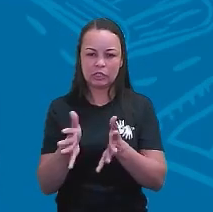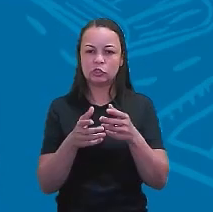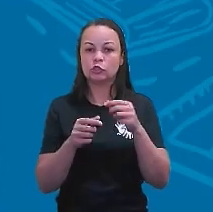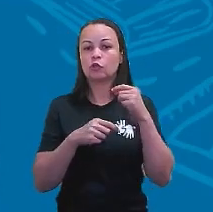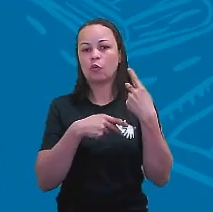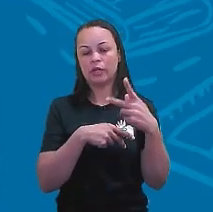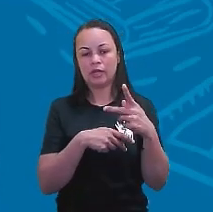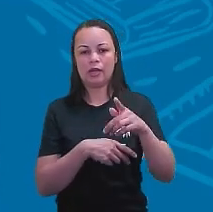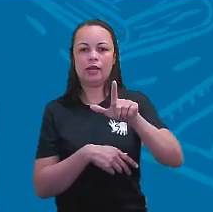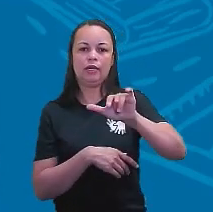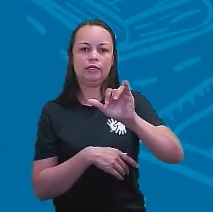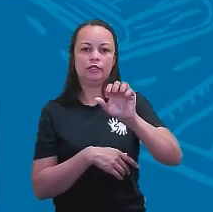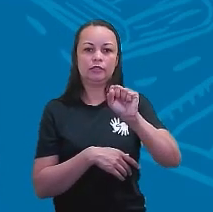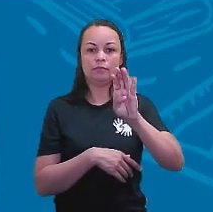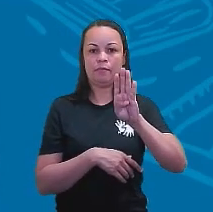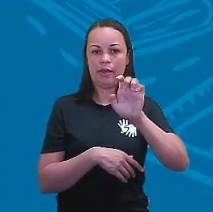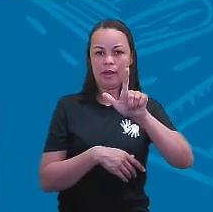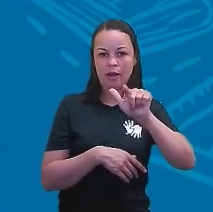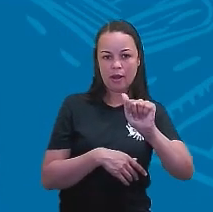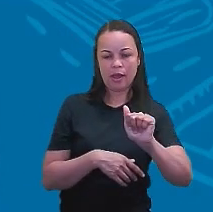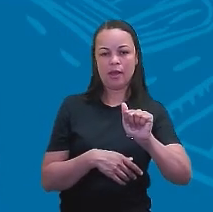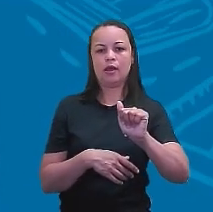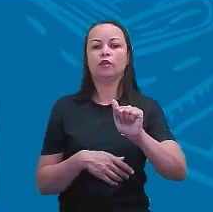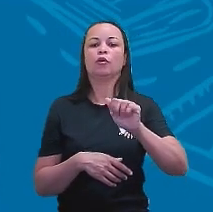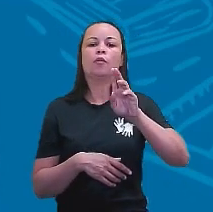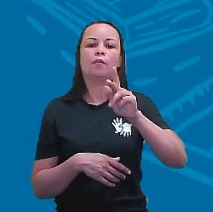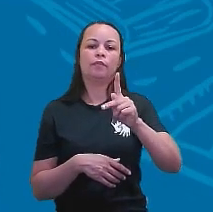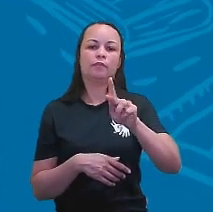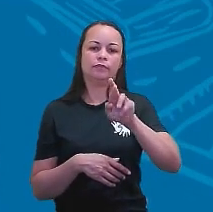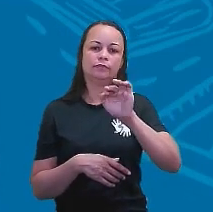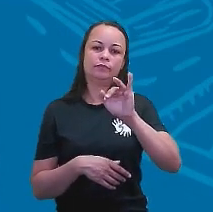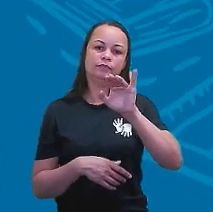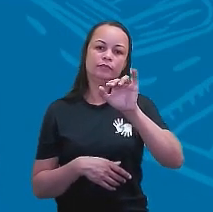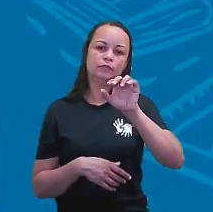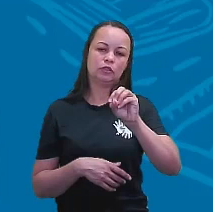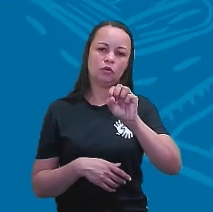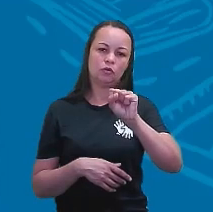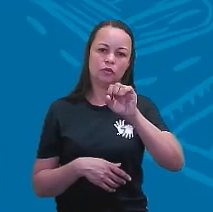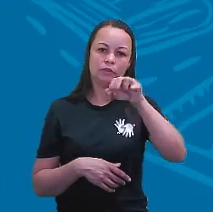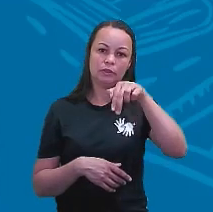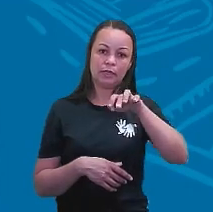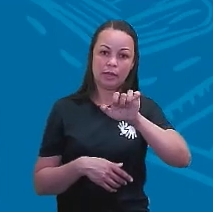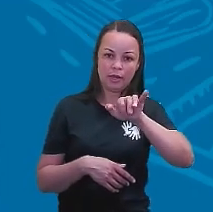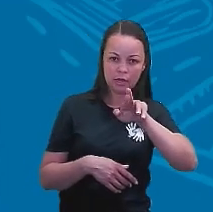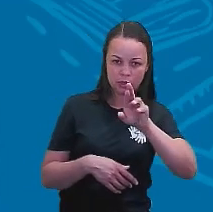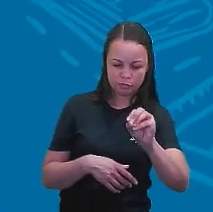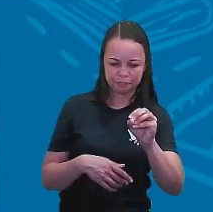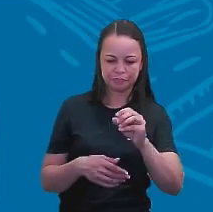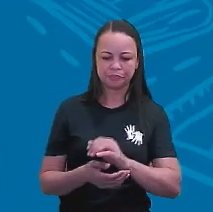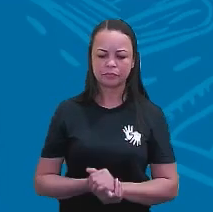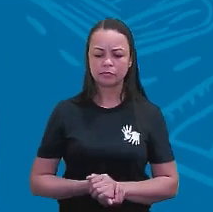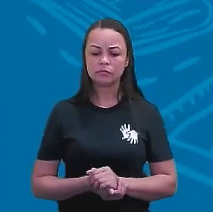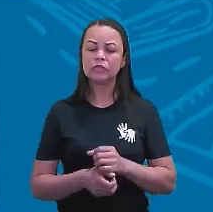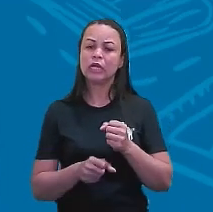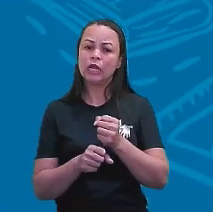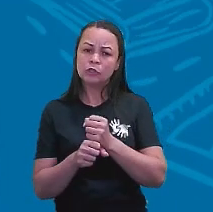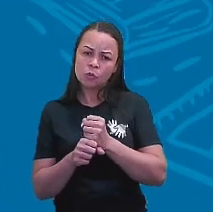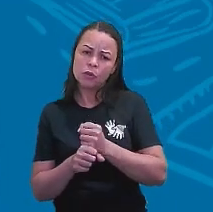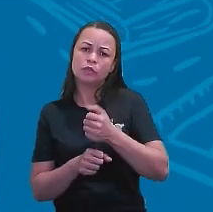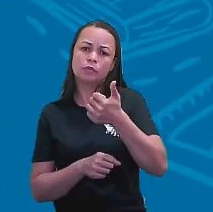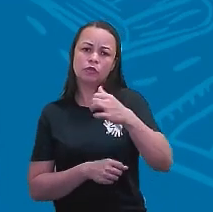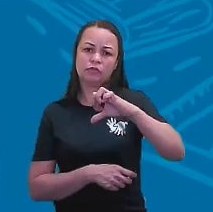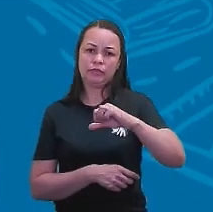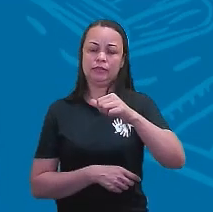e o Prisioneiro, a esta obra maravilhosa. E aí continua, tá? Em 64, a peça é publicada